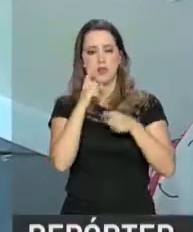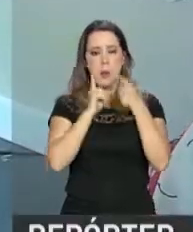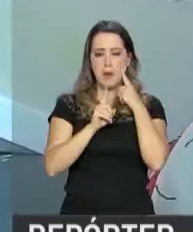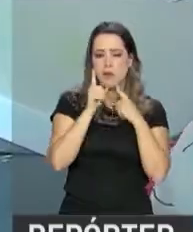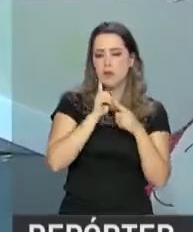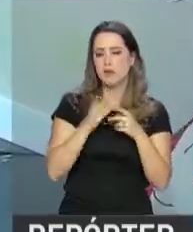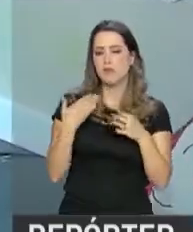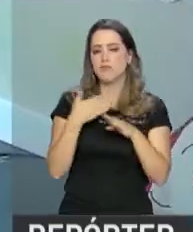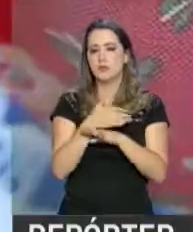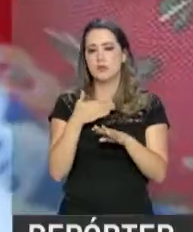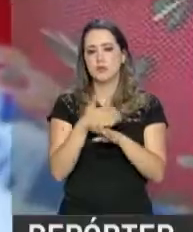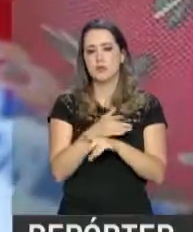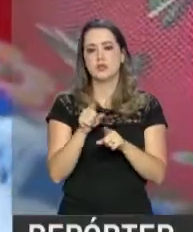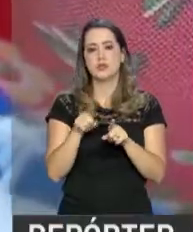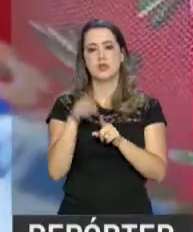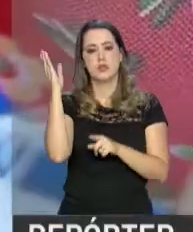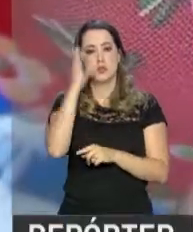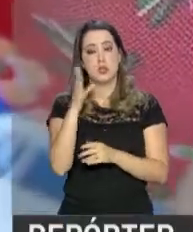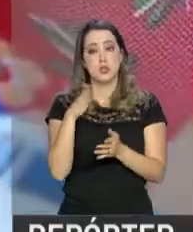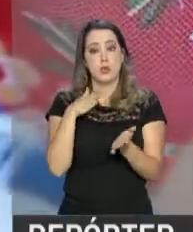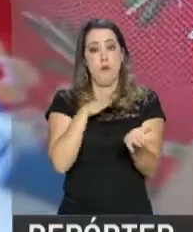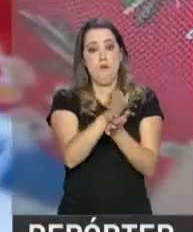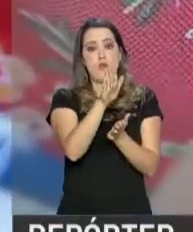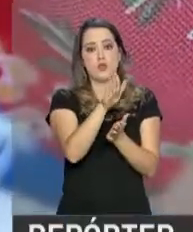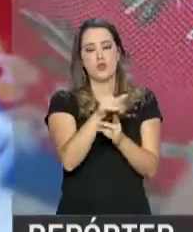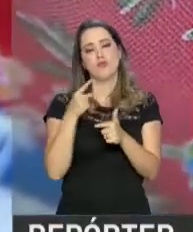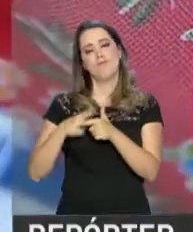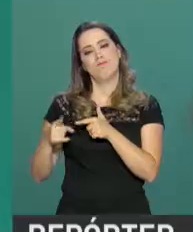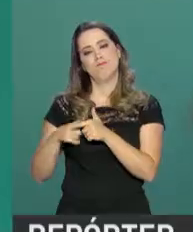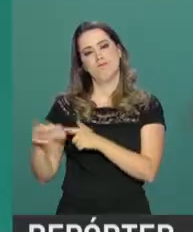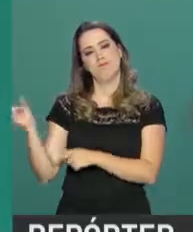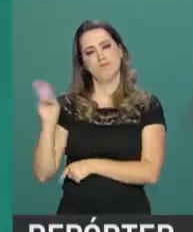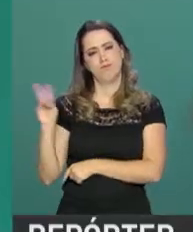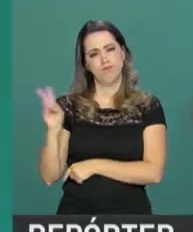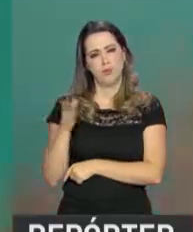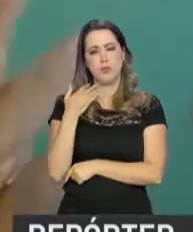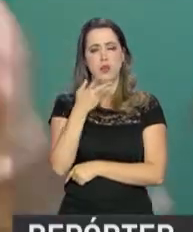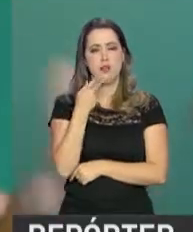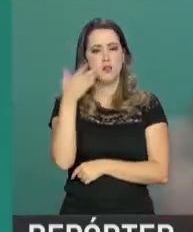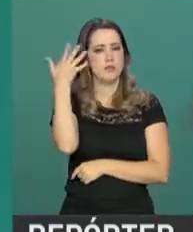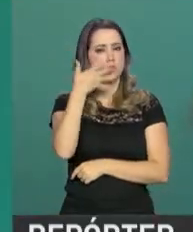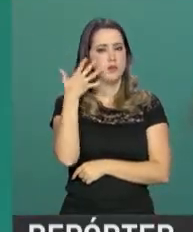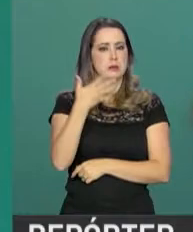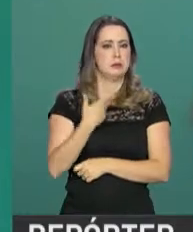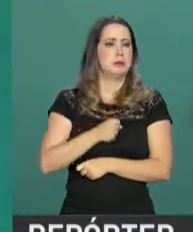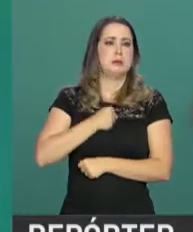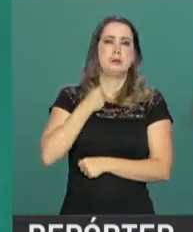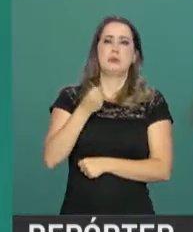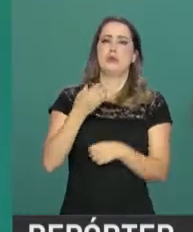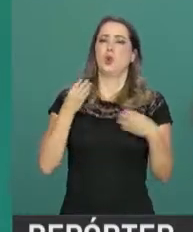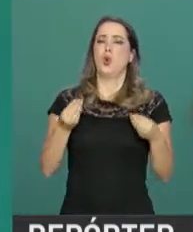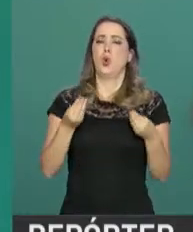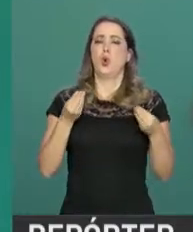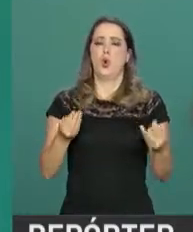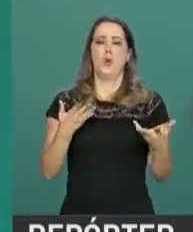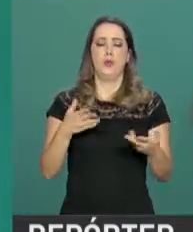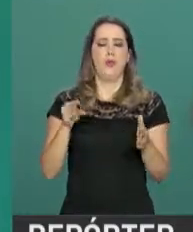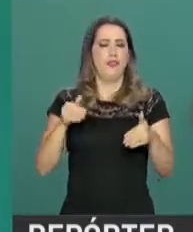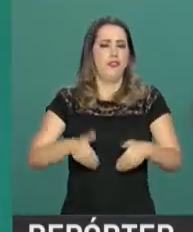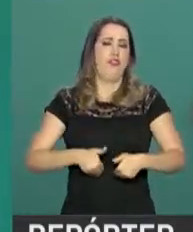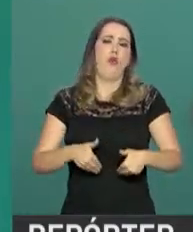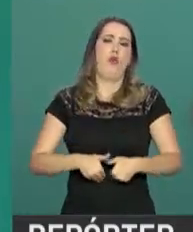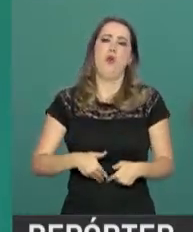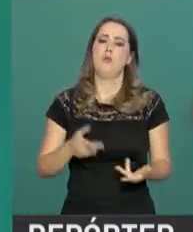de quem veio para o Brasil para fugir da crise no país vizinho. Ana conta que não suportou a falta de alimentos e